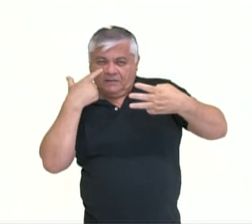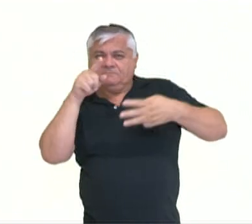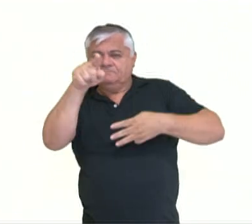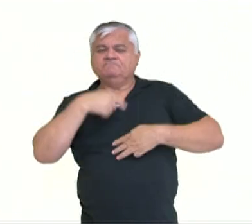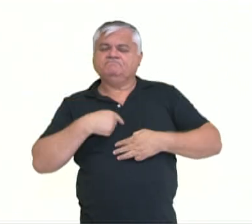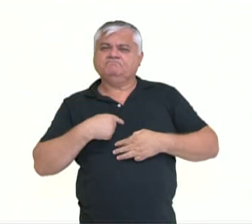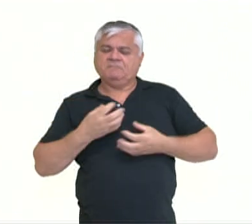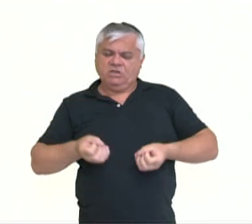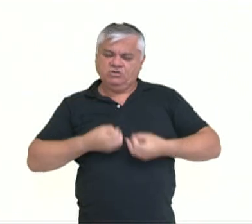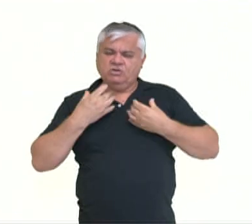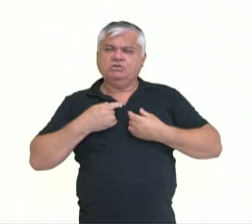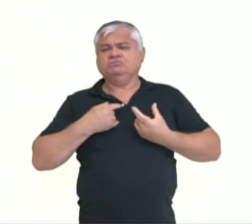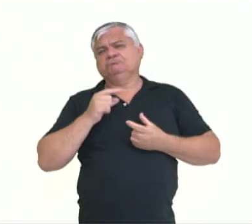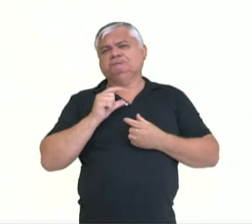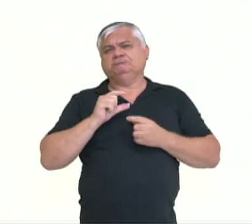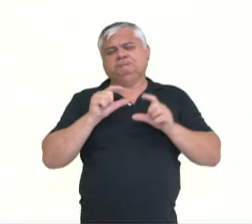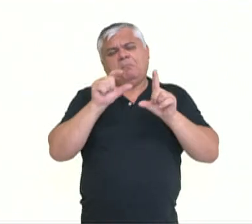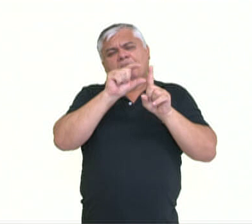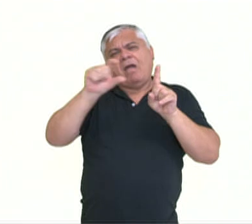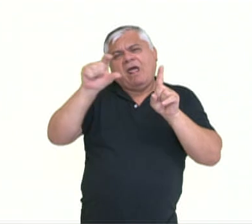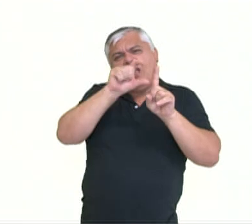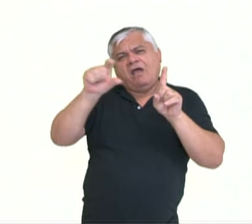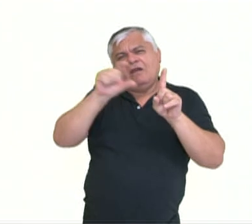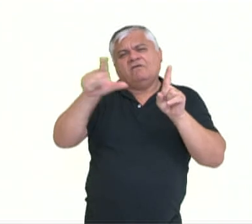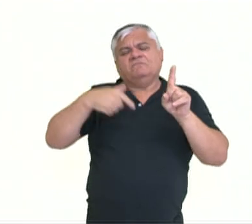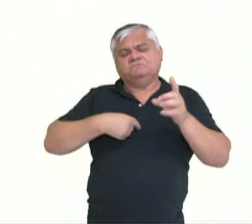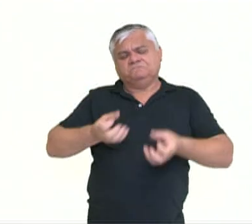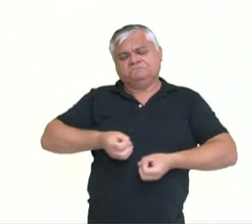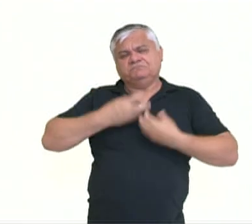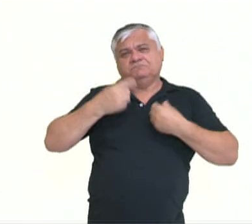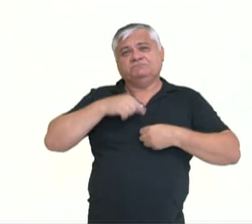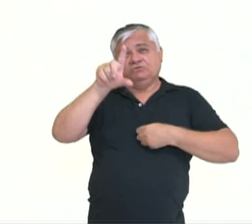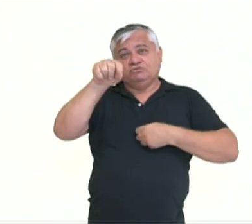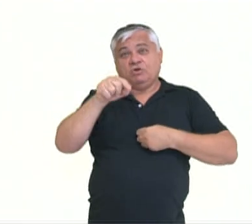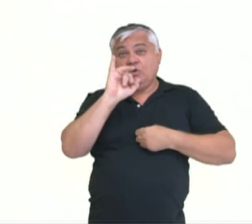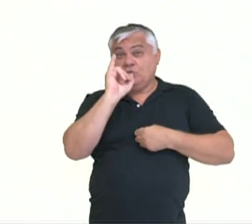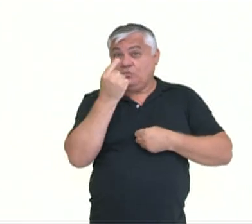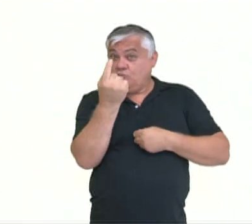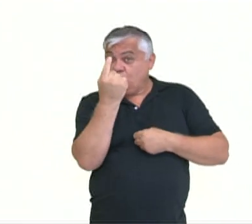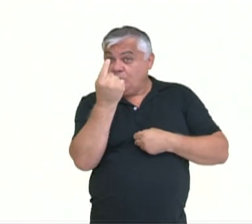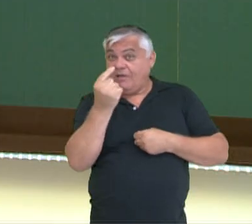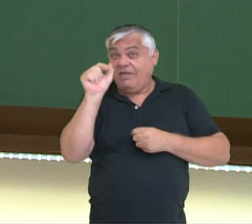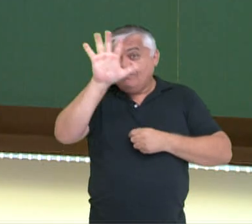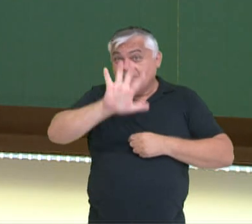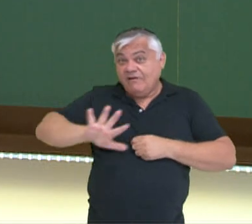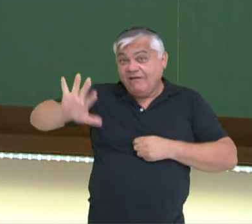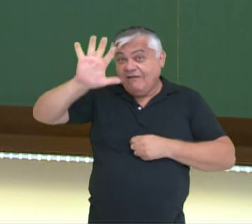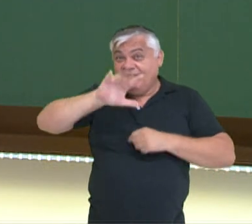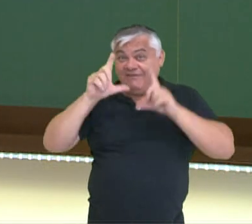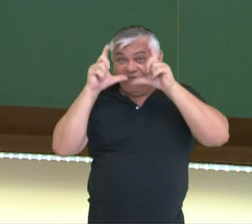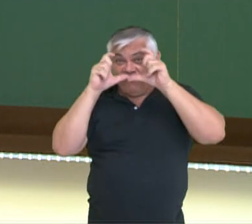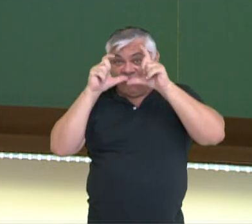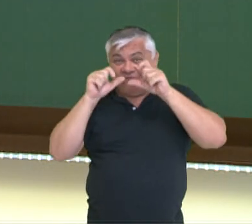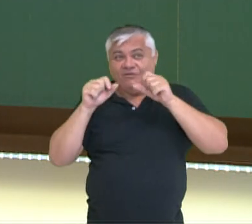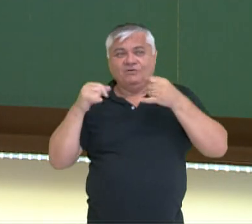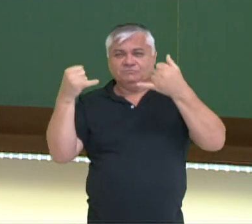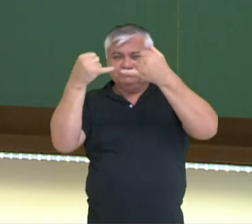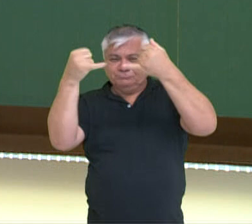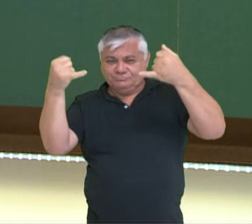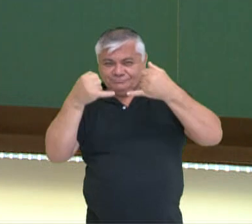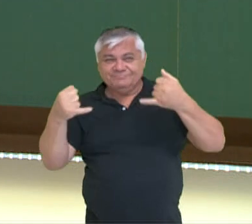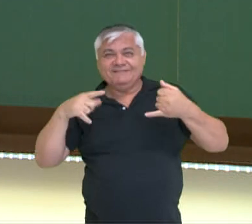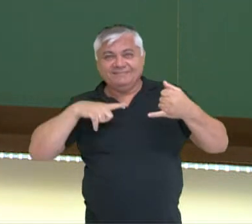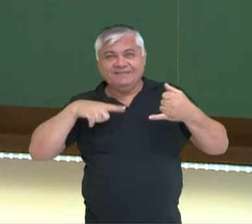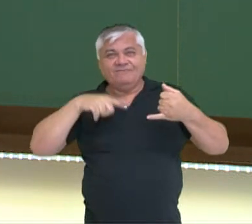poema relacionada com a imagem que você escolheu, tá? Então, nós temos já uma estrutura ali prontinha para